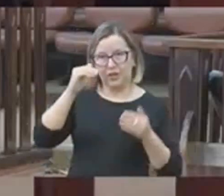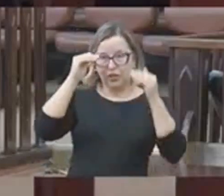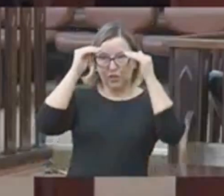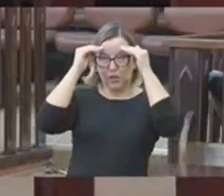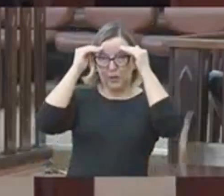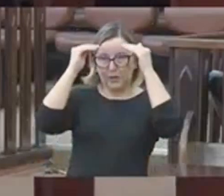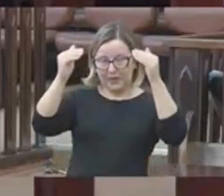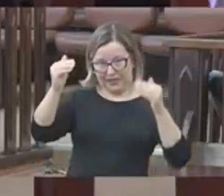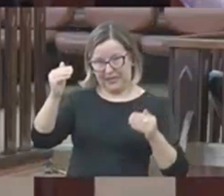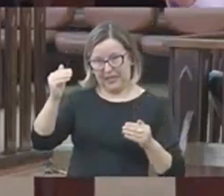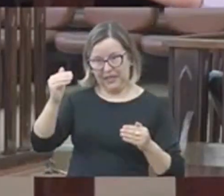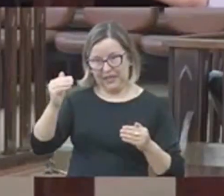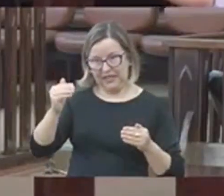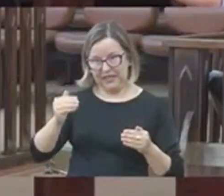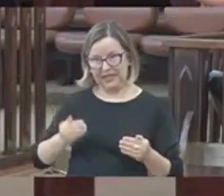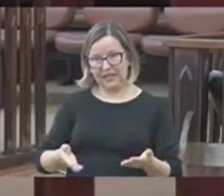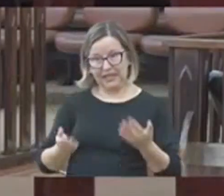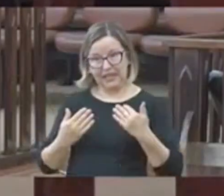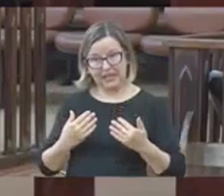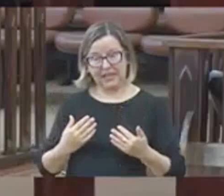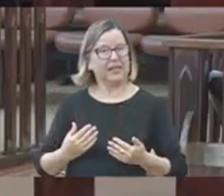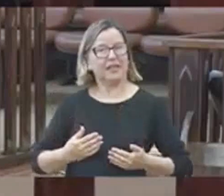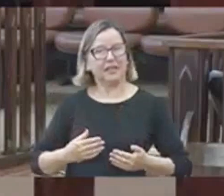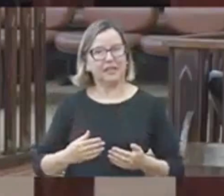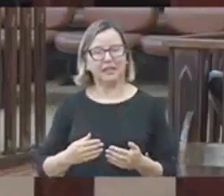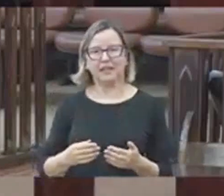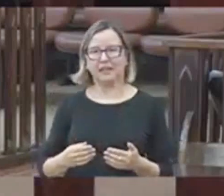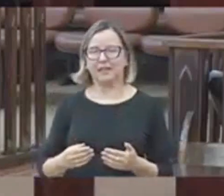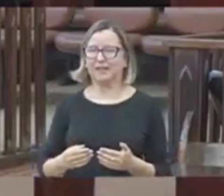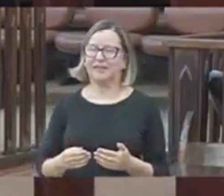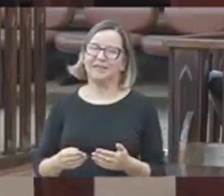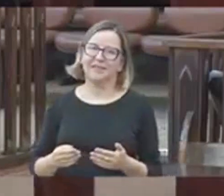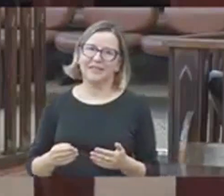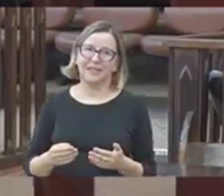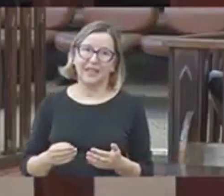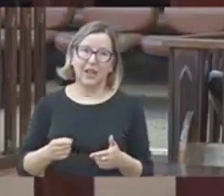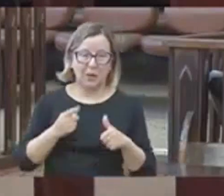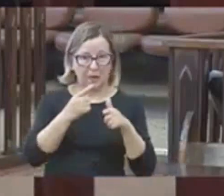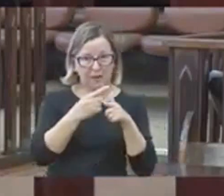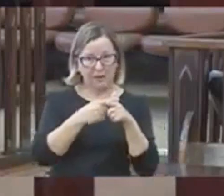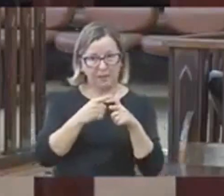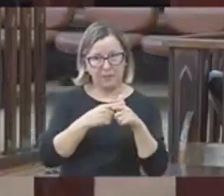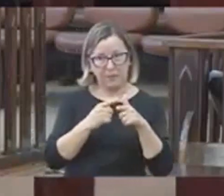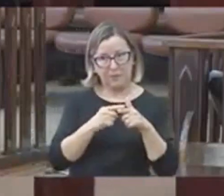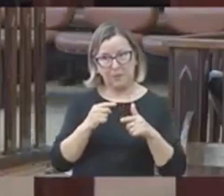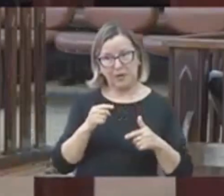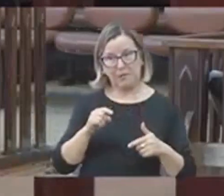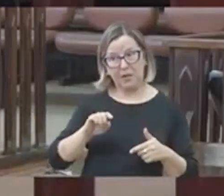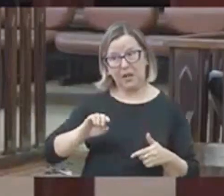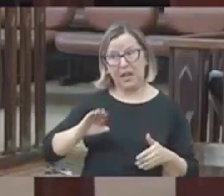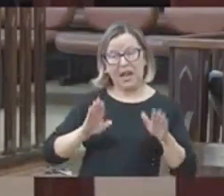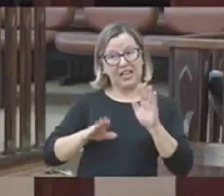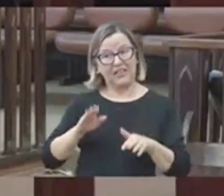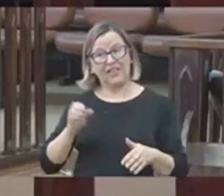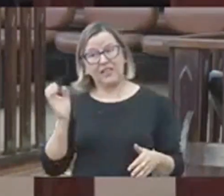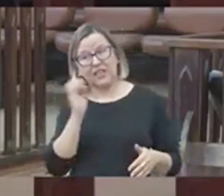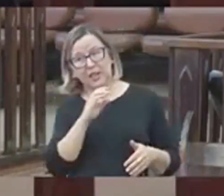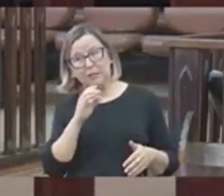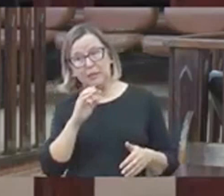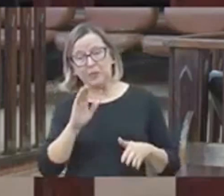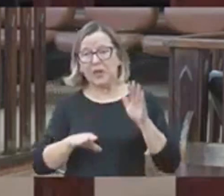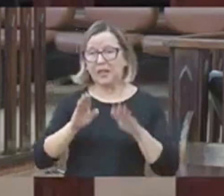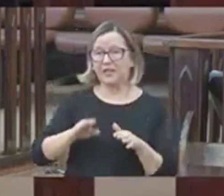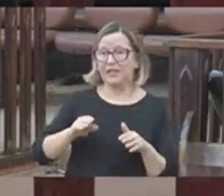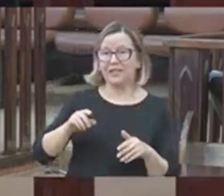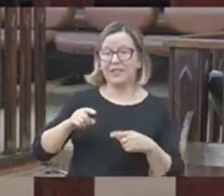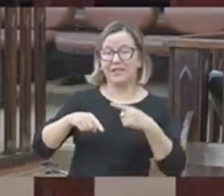Outras vão acontecendo ao longo do tempo. Por isso, muitas famílias estão hoje arrebentadas,